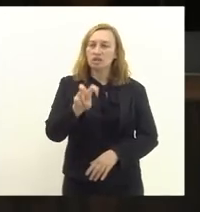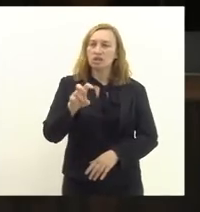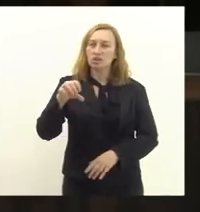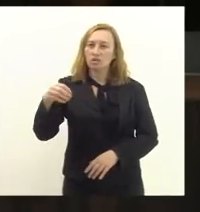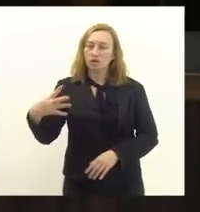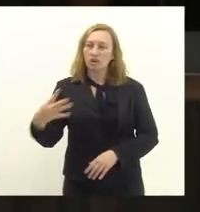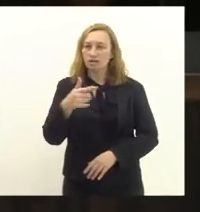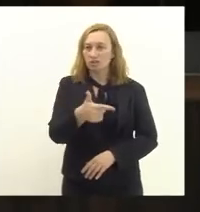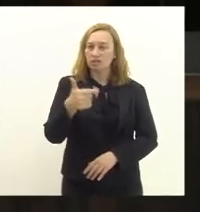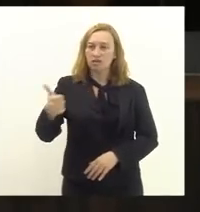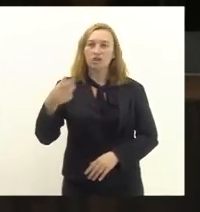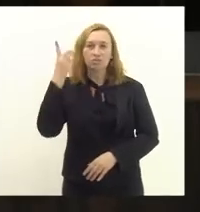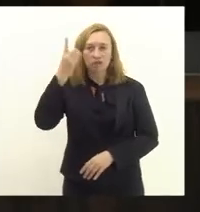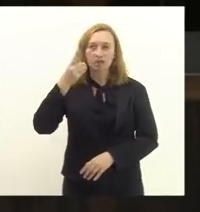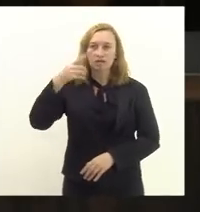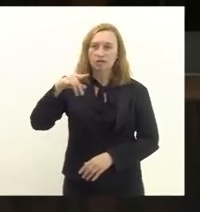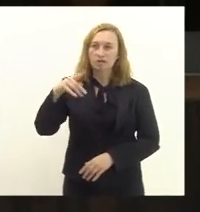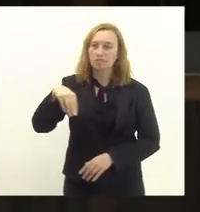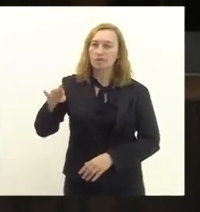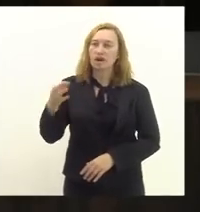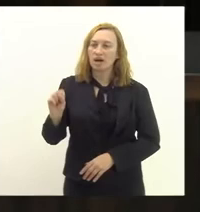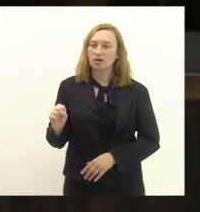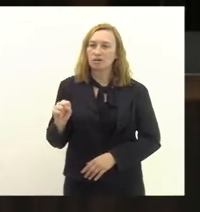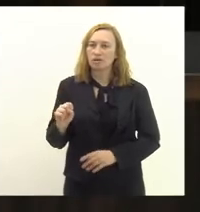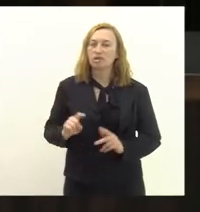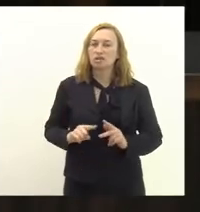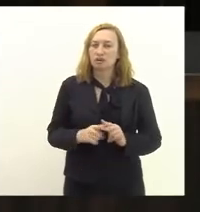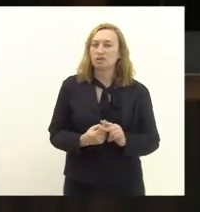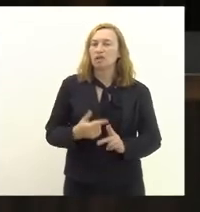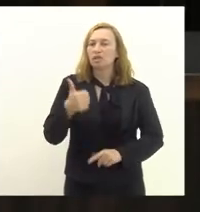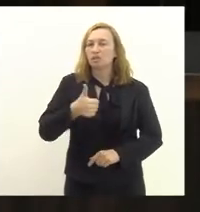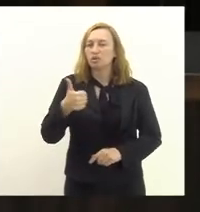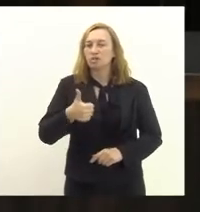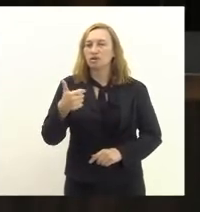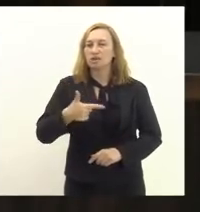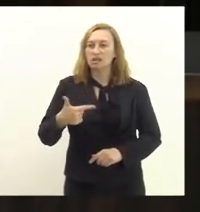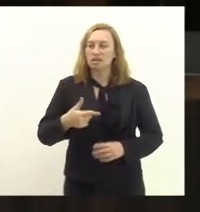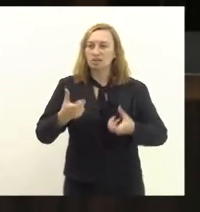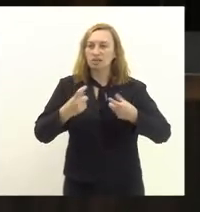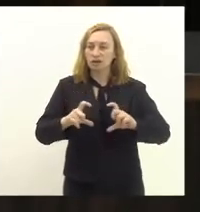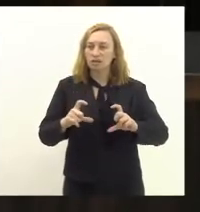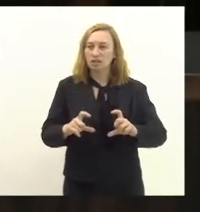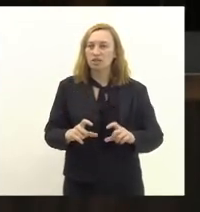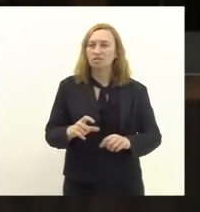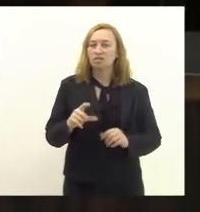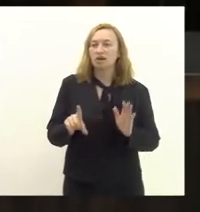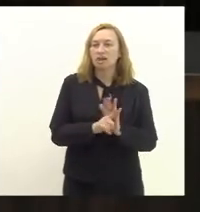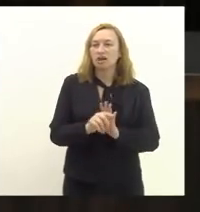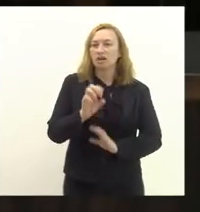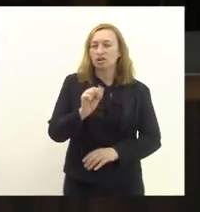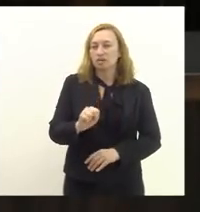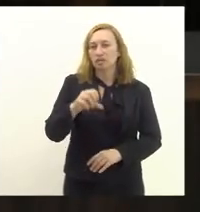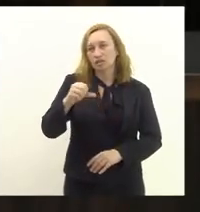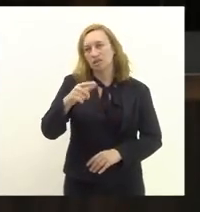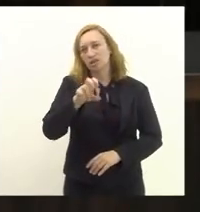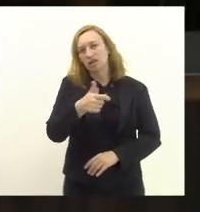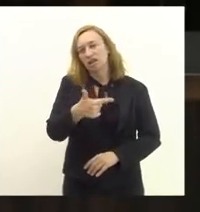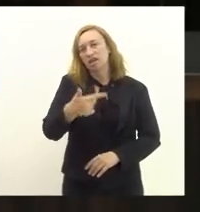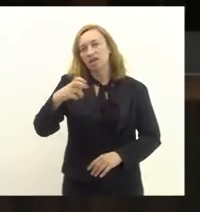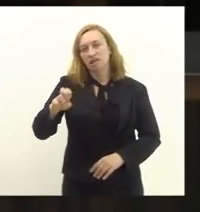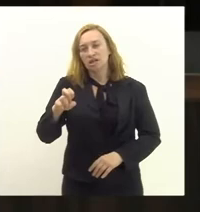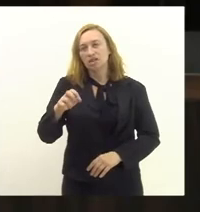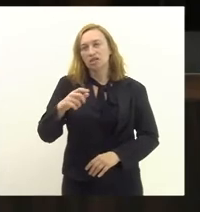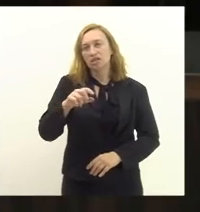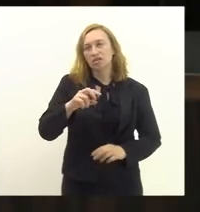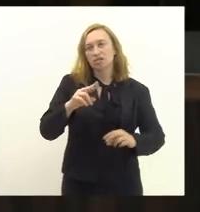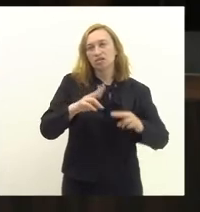deputado Marcos Mille, que altera os artigos 1º e 2º da lei 9.333, de 15 de junho de 21, inclui os